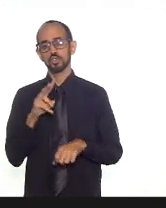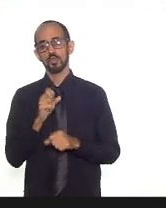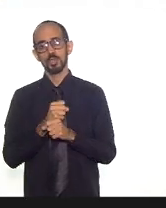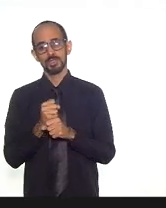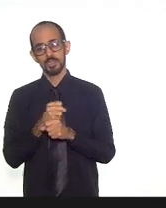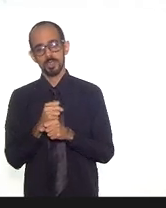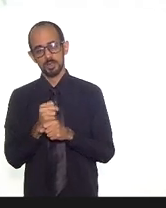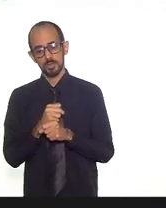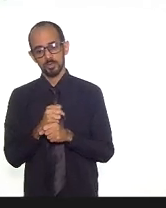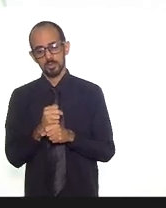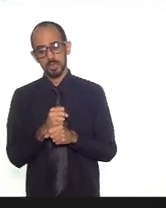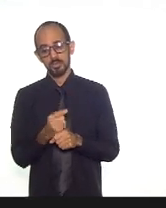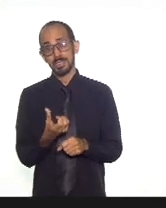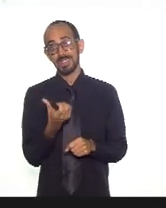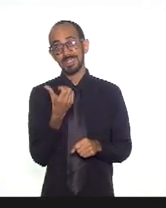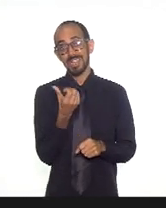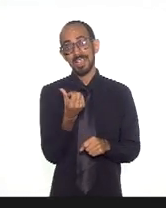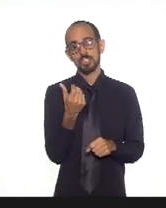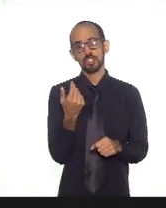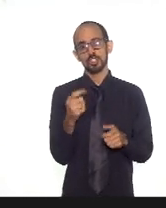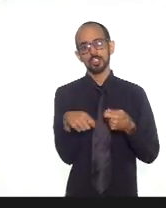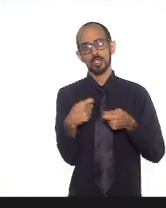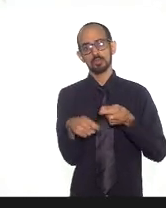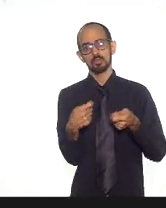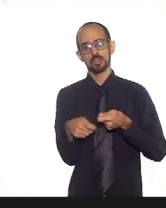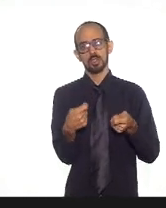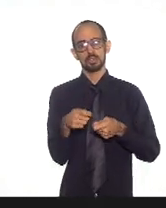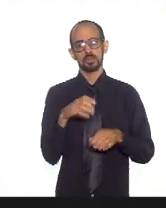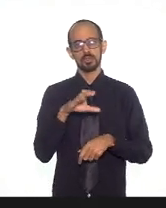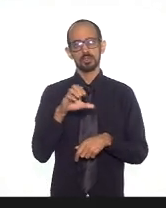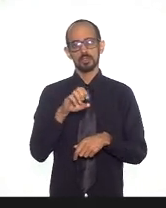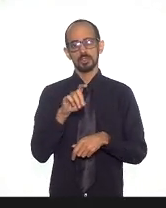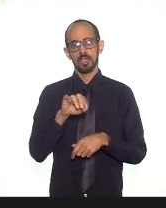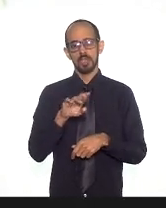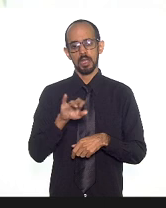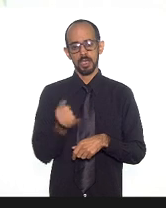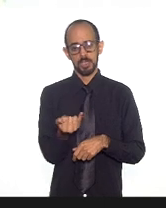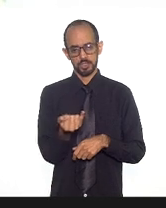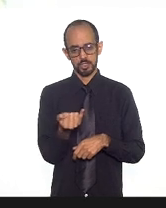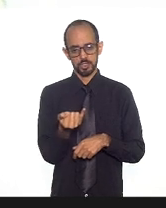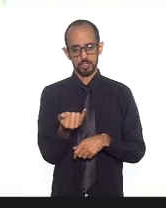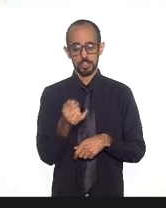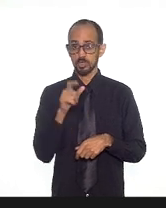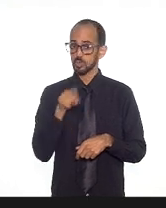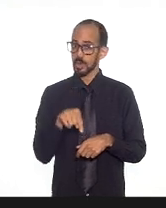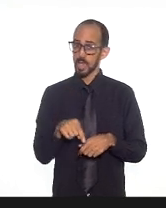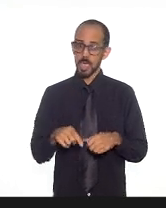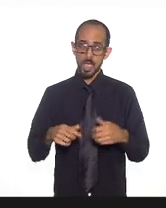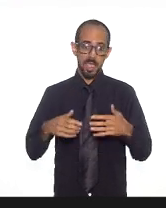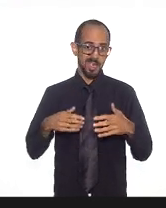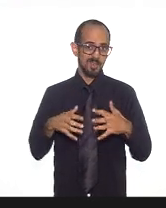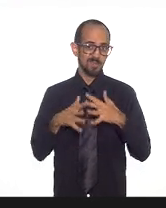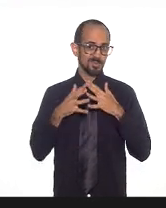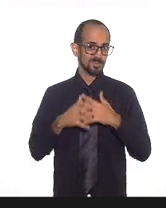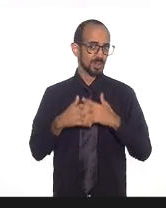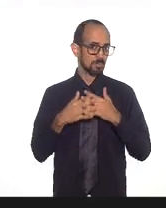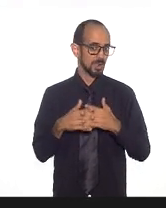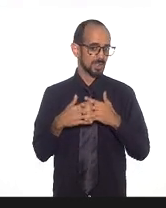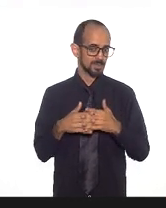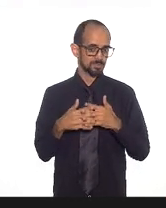6 gestões da Fundação CCR, um atropelo gigantesco do que a Fundação CCR faz, projetos